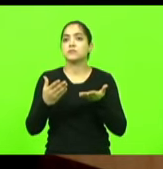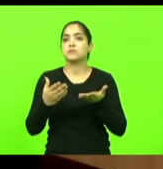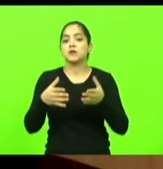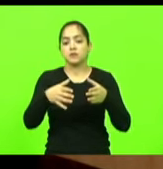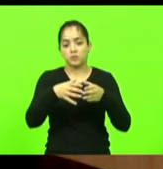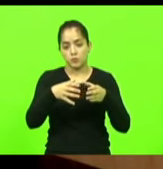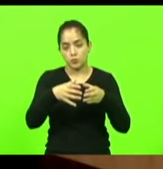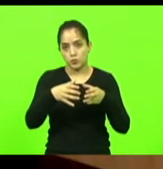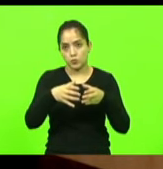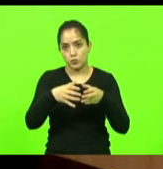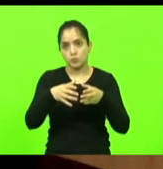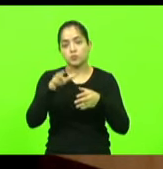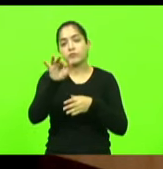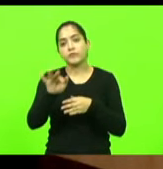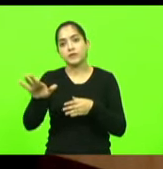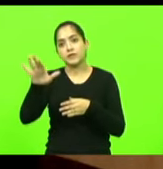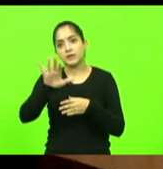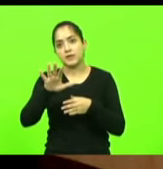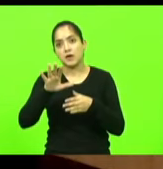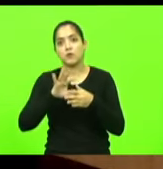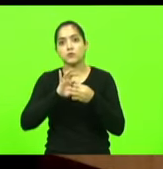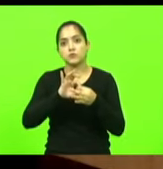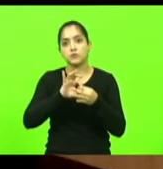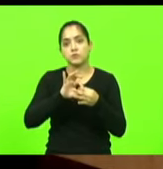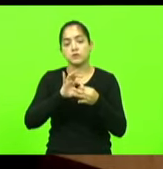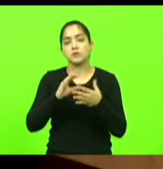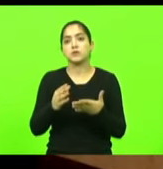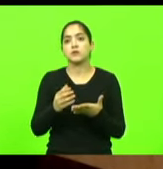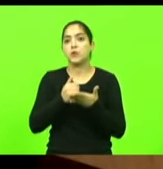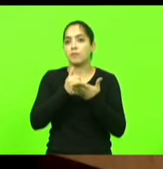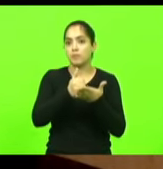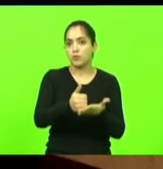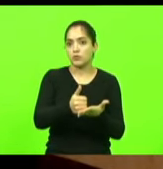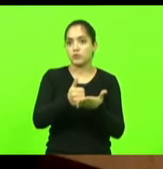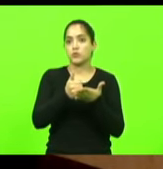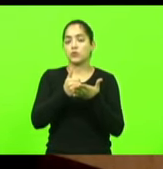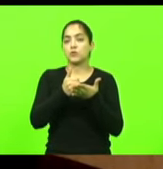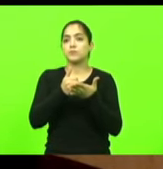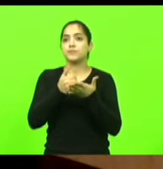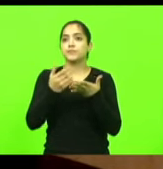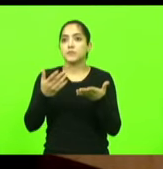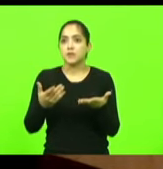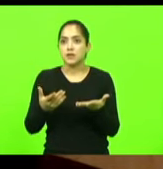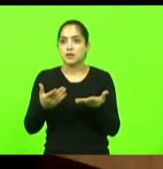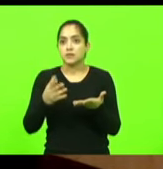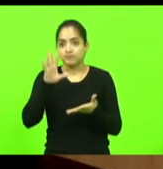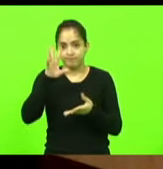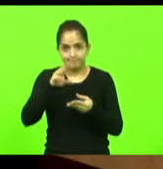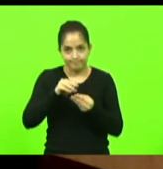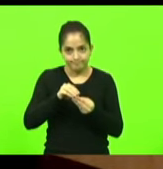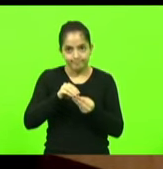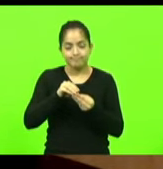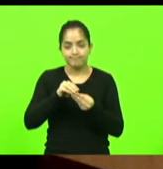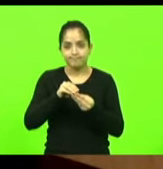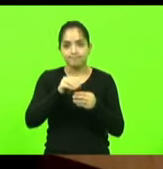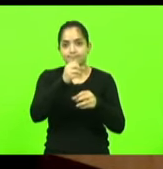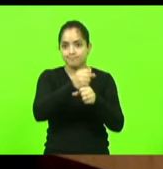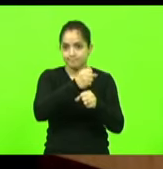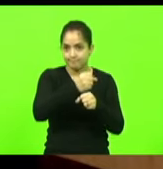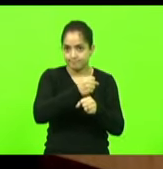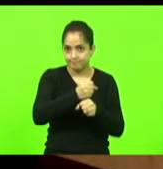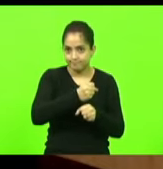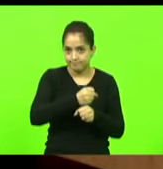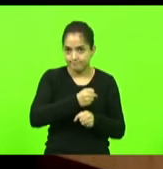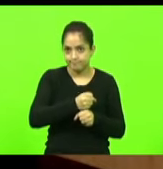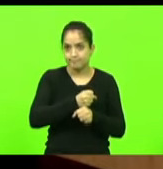bancada federal também, que tem se somado nesta luta de conclusão dessas obras que têm causado